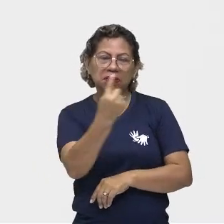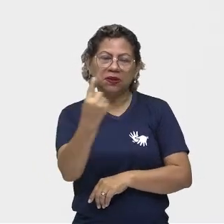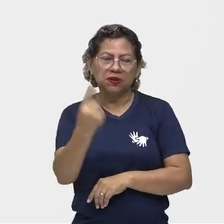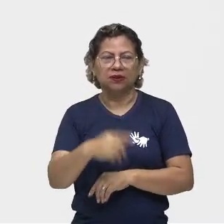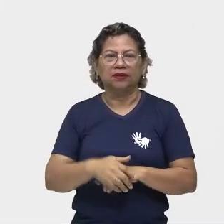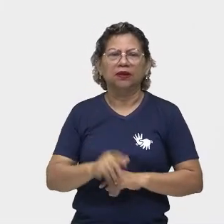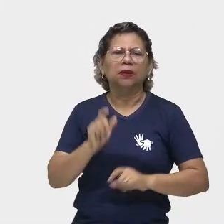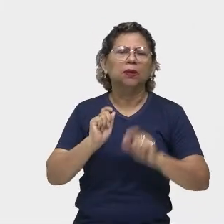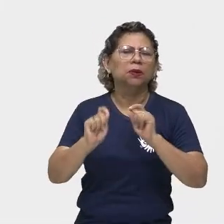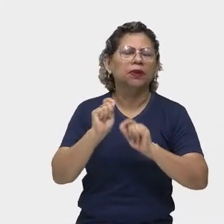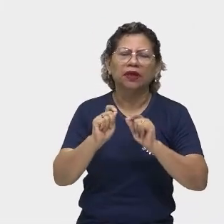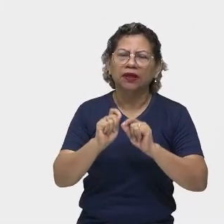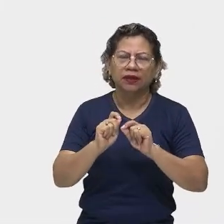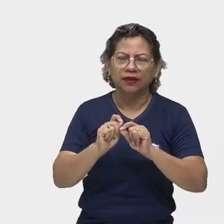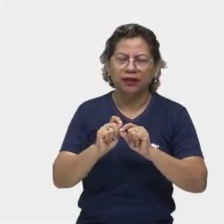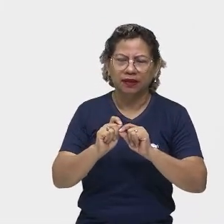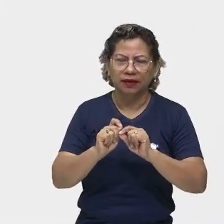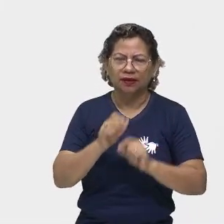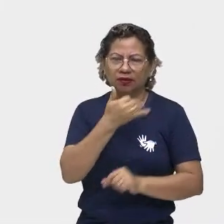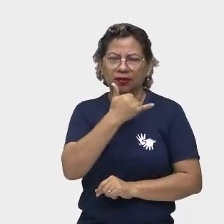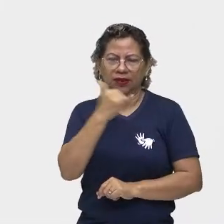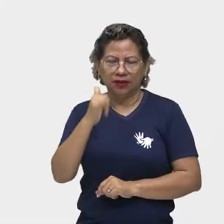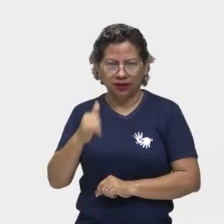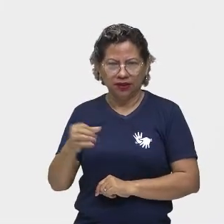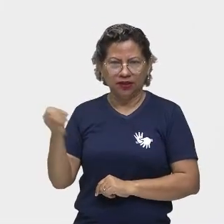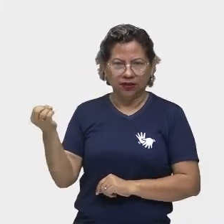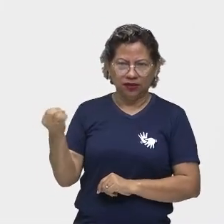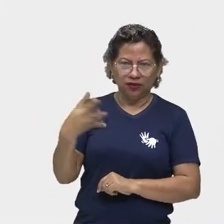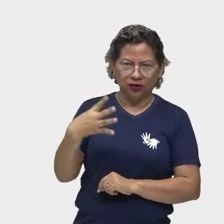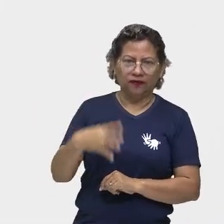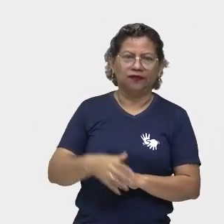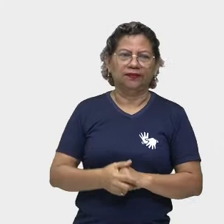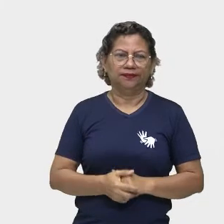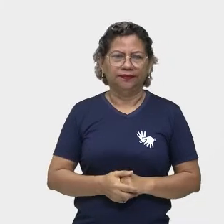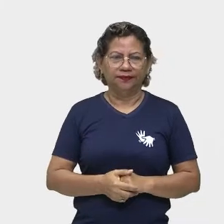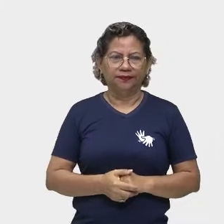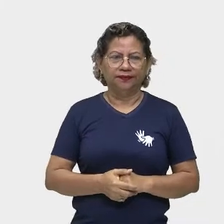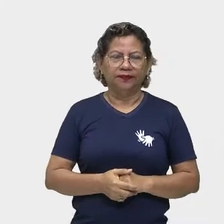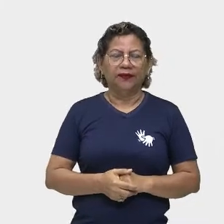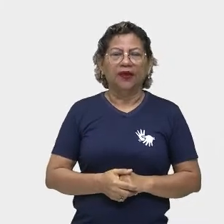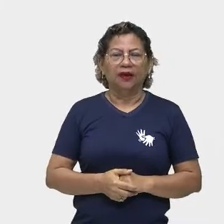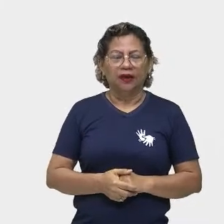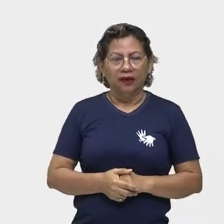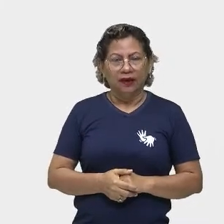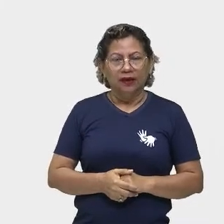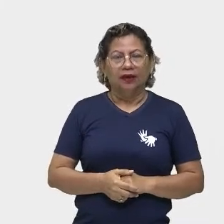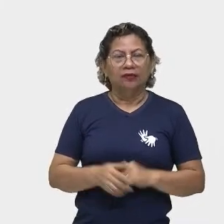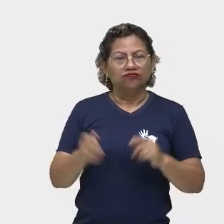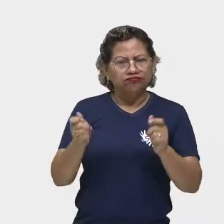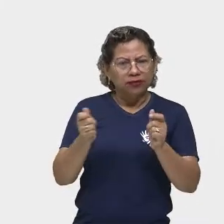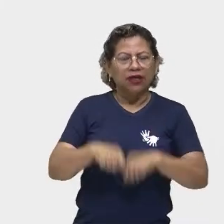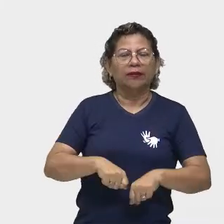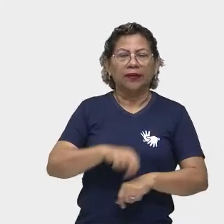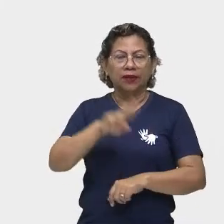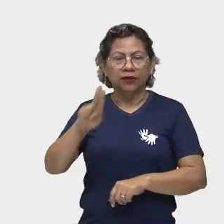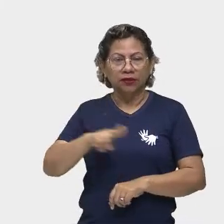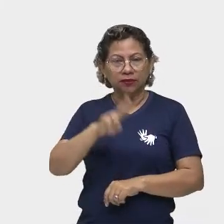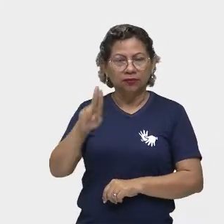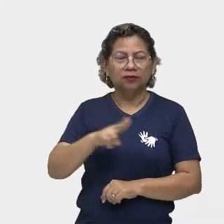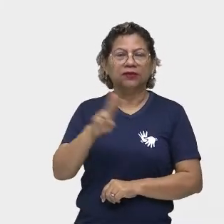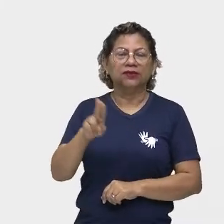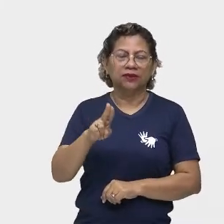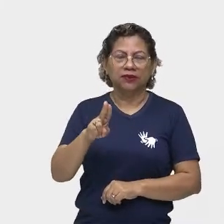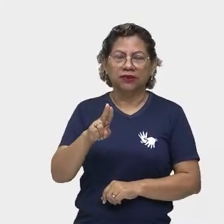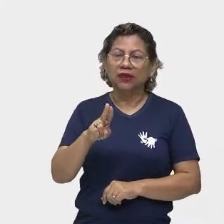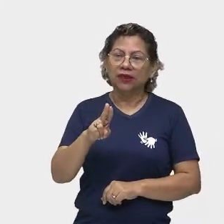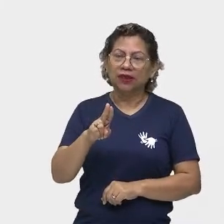é uma energia renovável. Olha só, são aquelas que regeneram-se espontaneamente ou elas